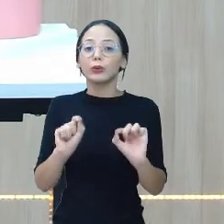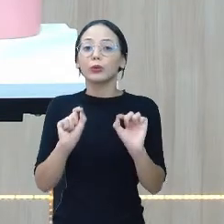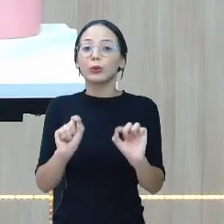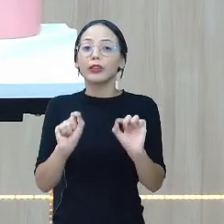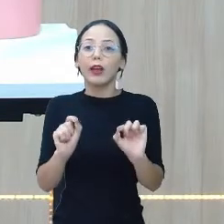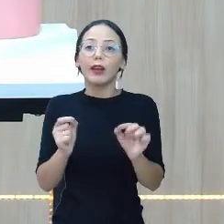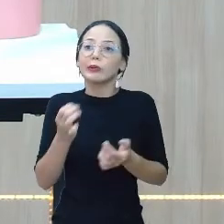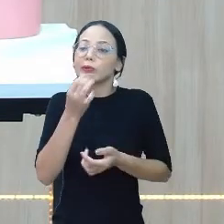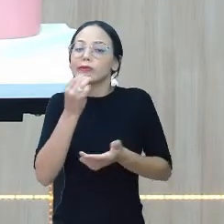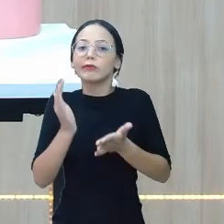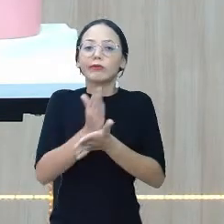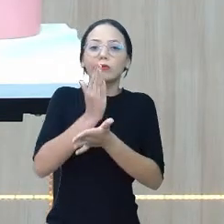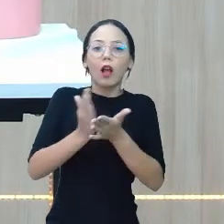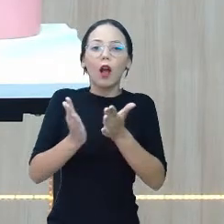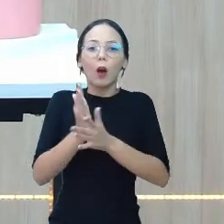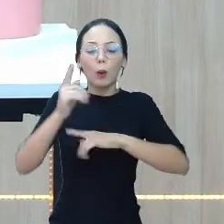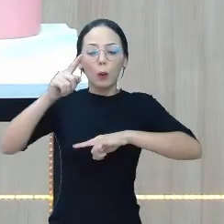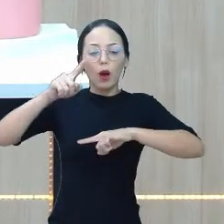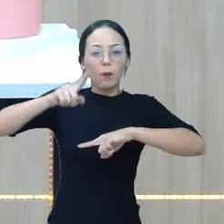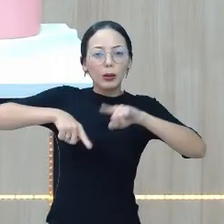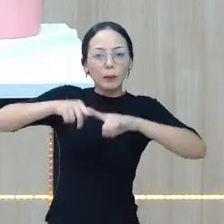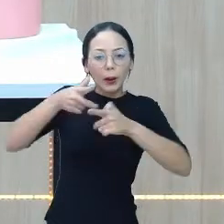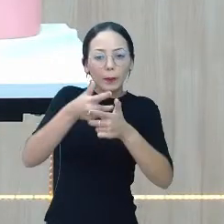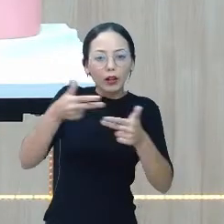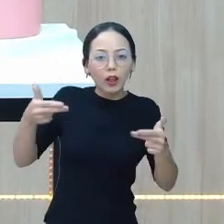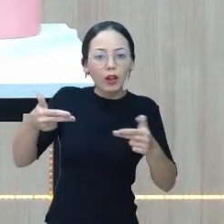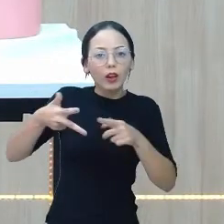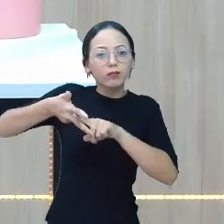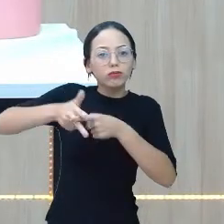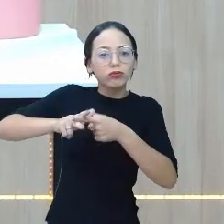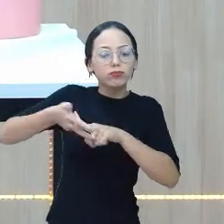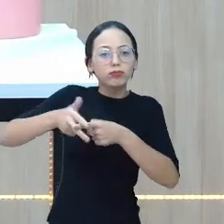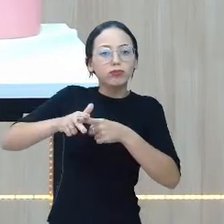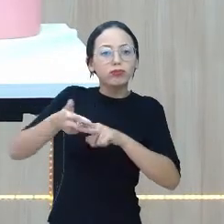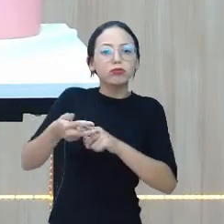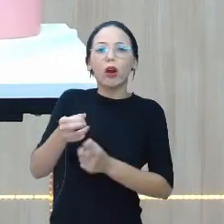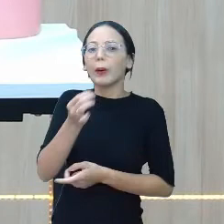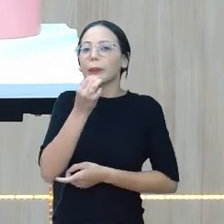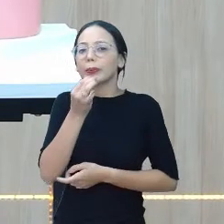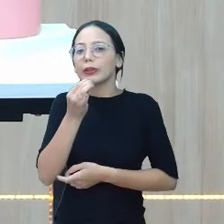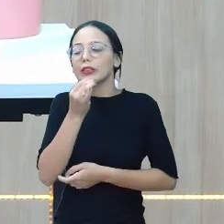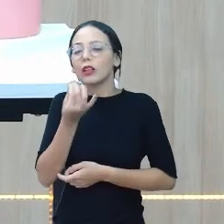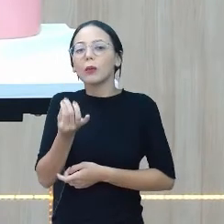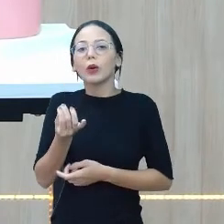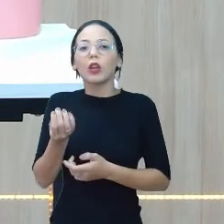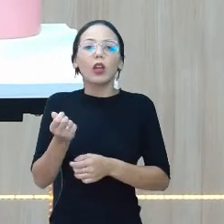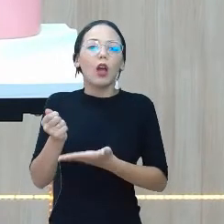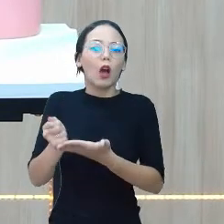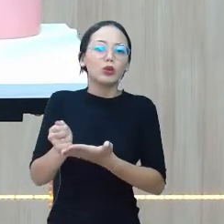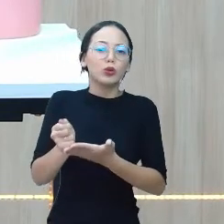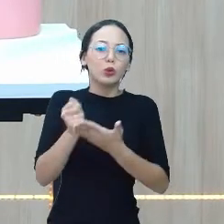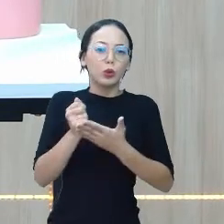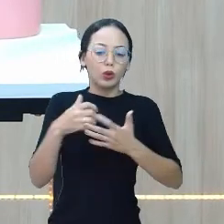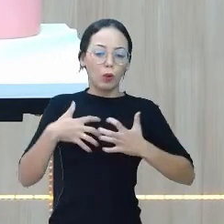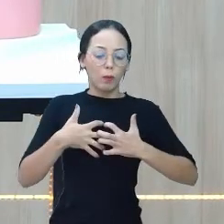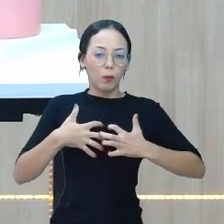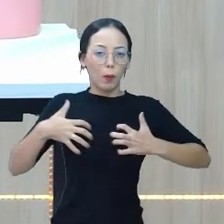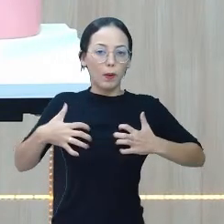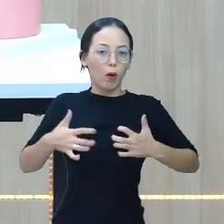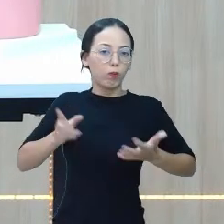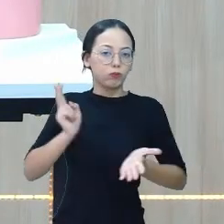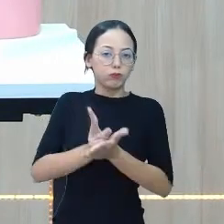de alguns instrumentos, de alguns aparelhos que não permitam que esse pulmão ele